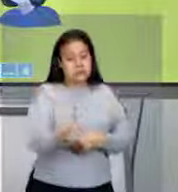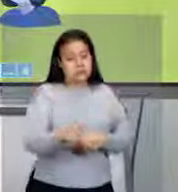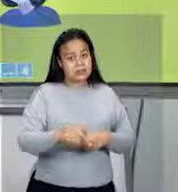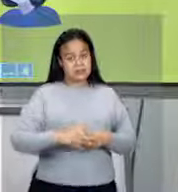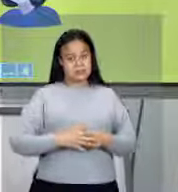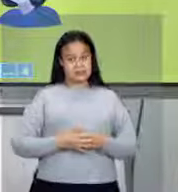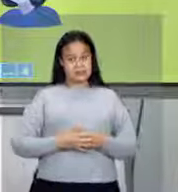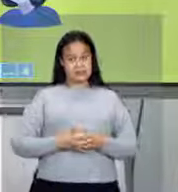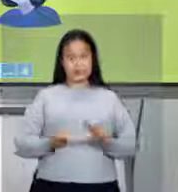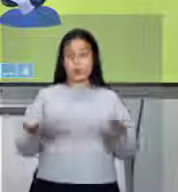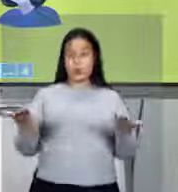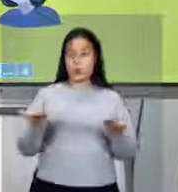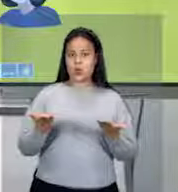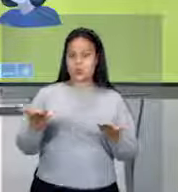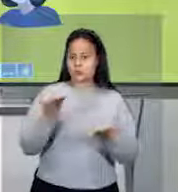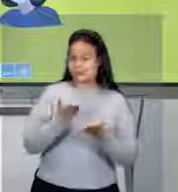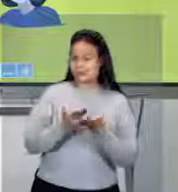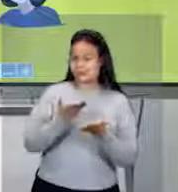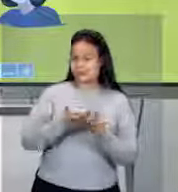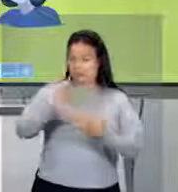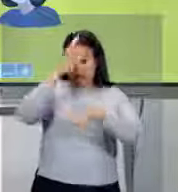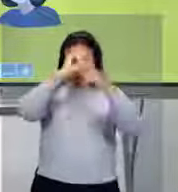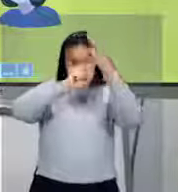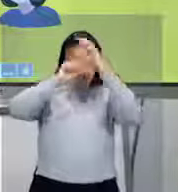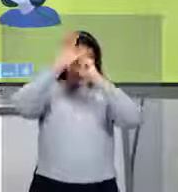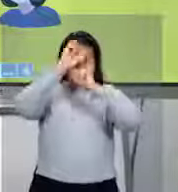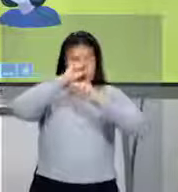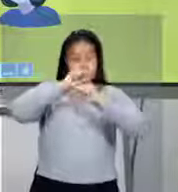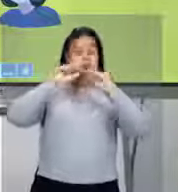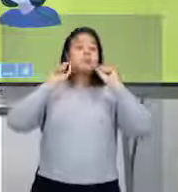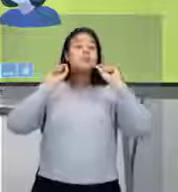de hoje, nós aprendemos